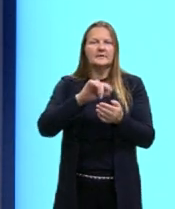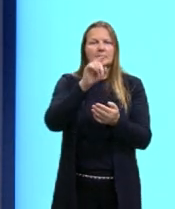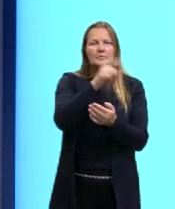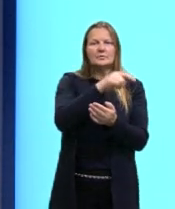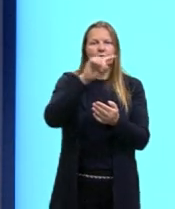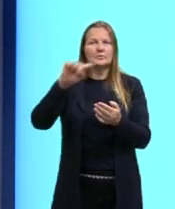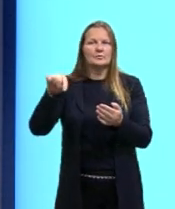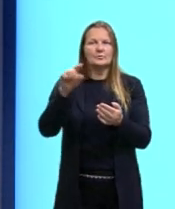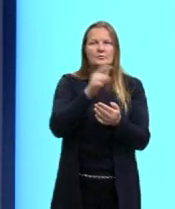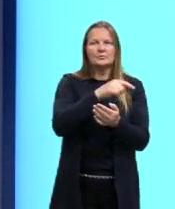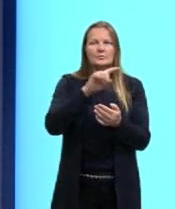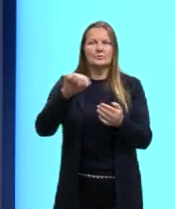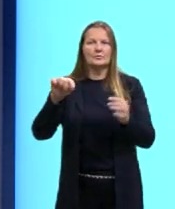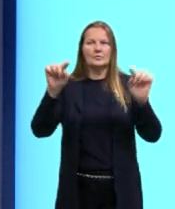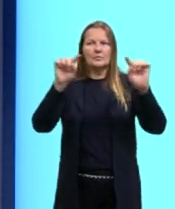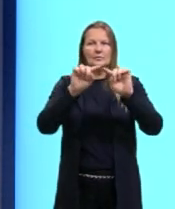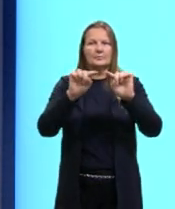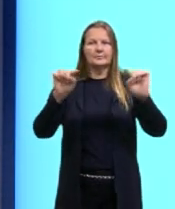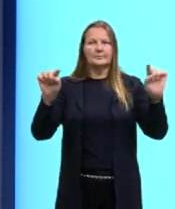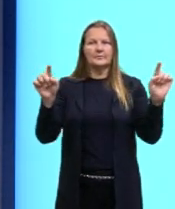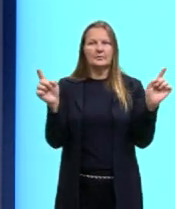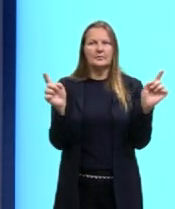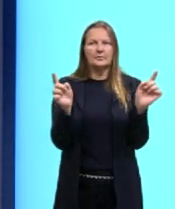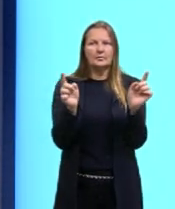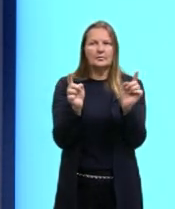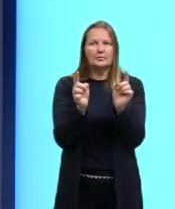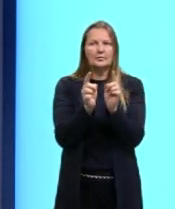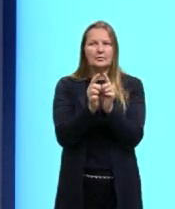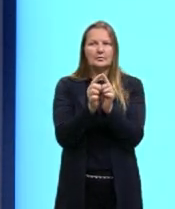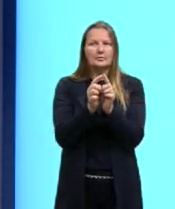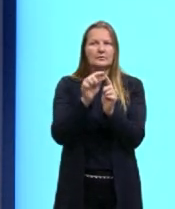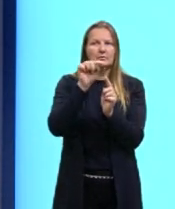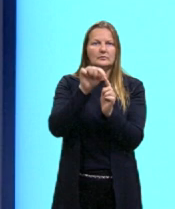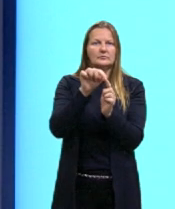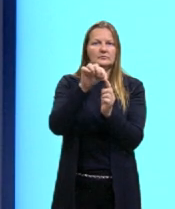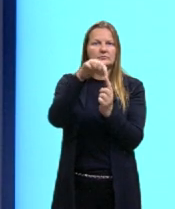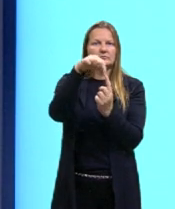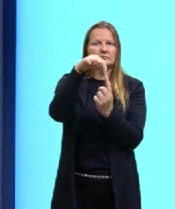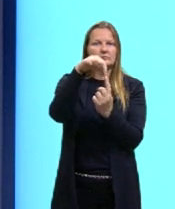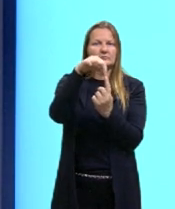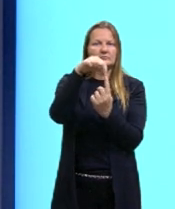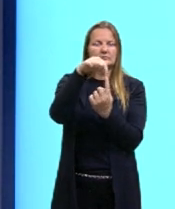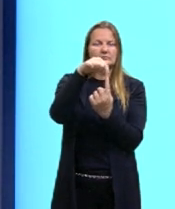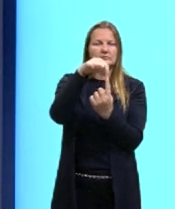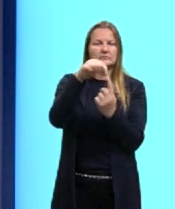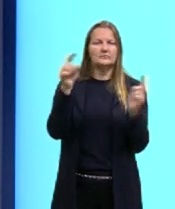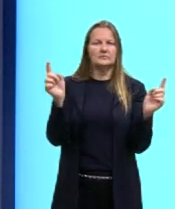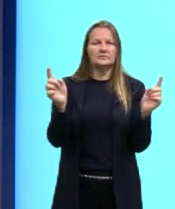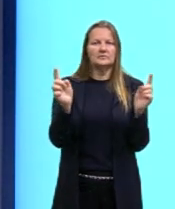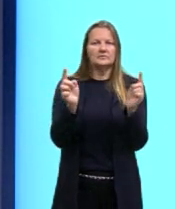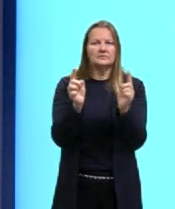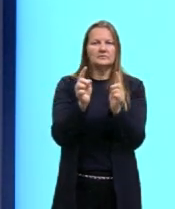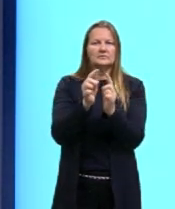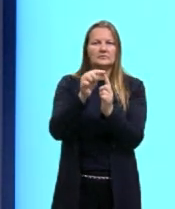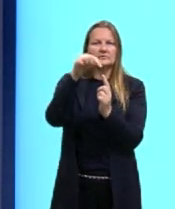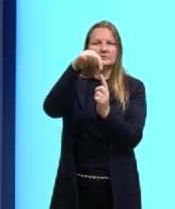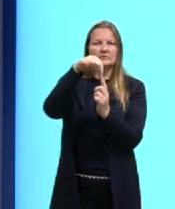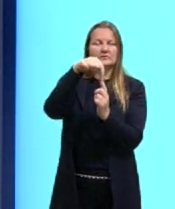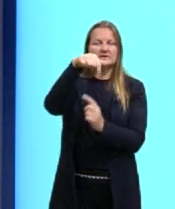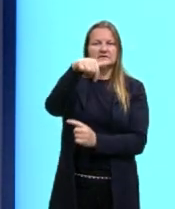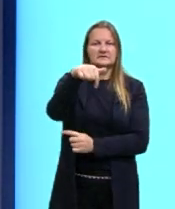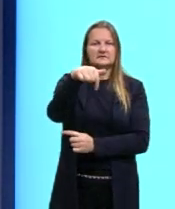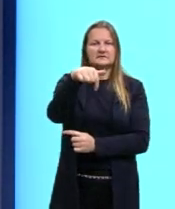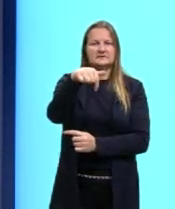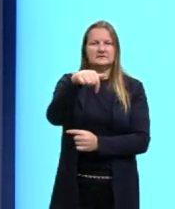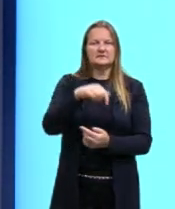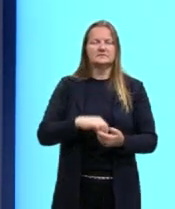os termos aqui antes até sobrar um só nesse caso aqui como nós tínhamos sete termos